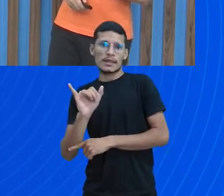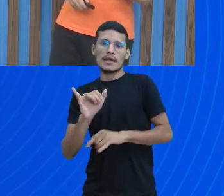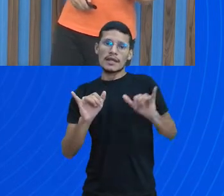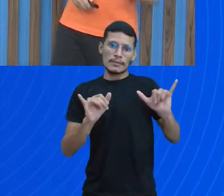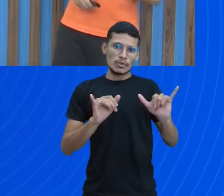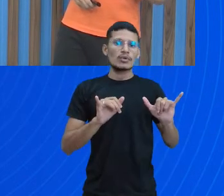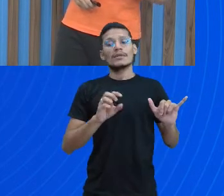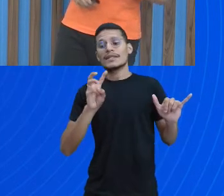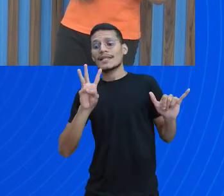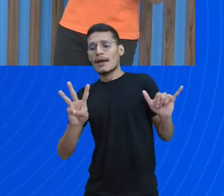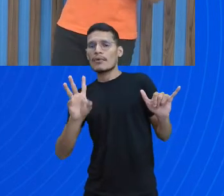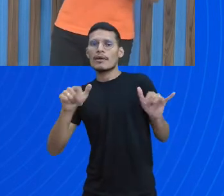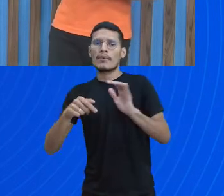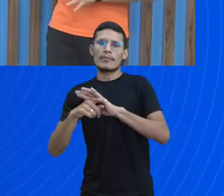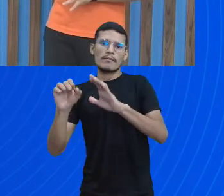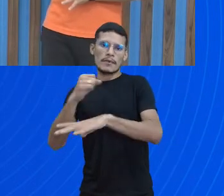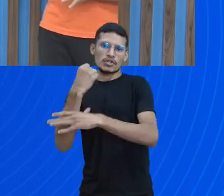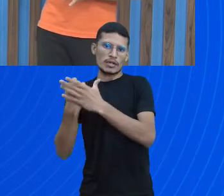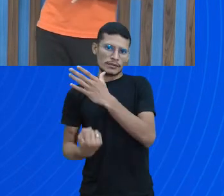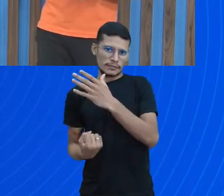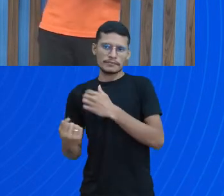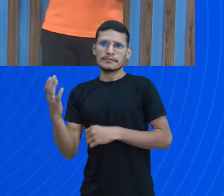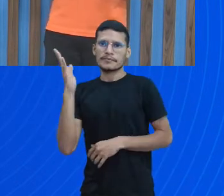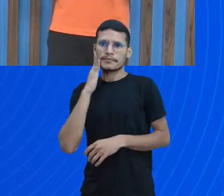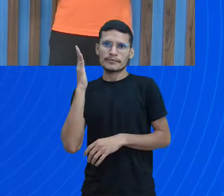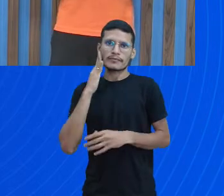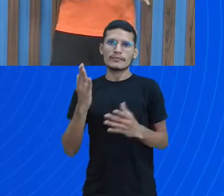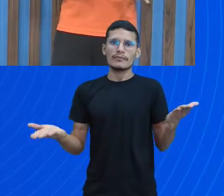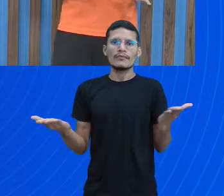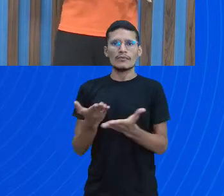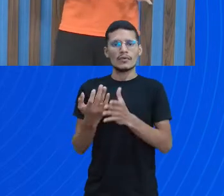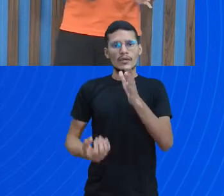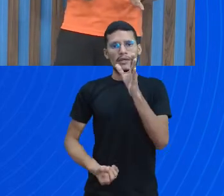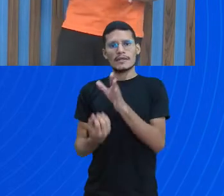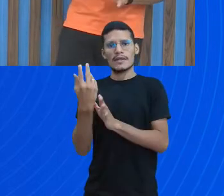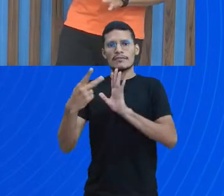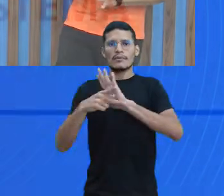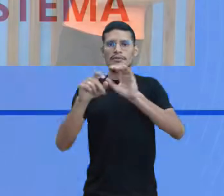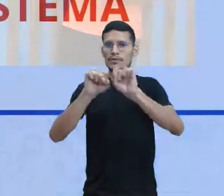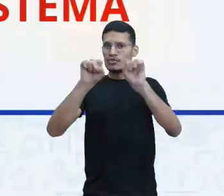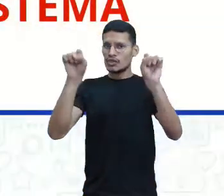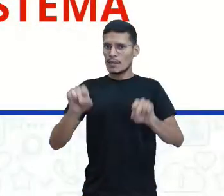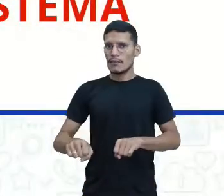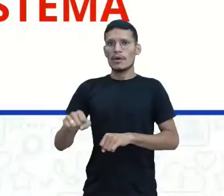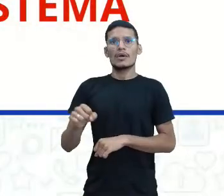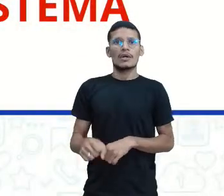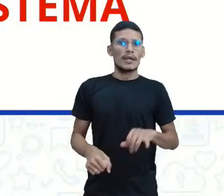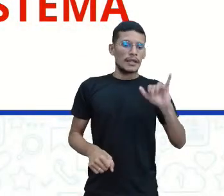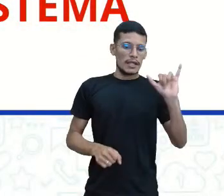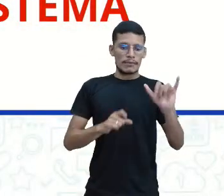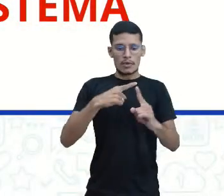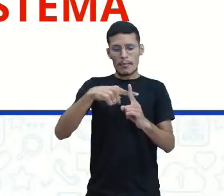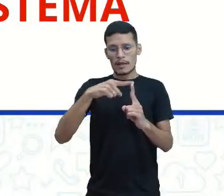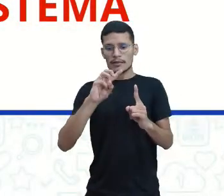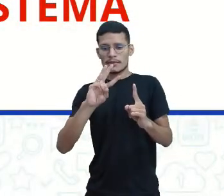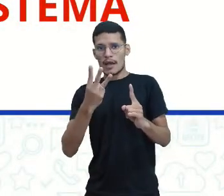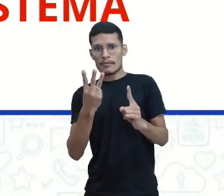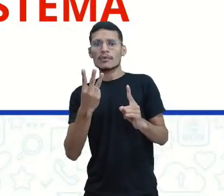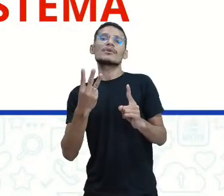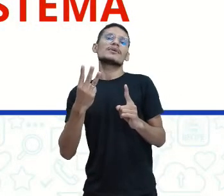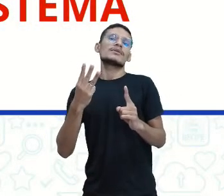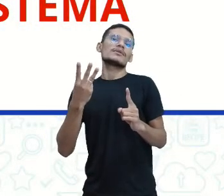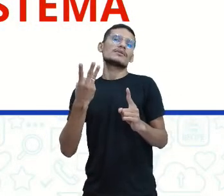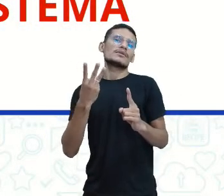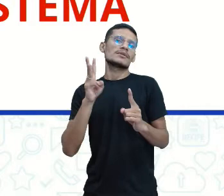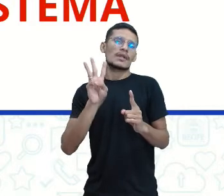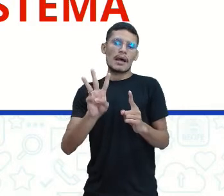basquete. Então, agora eu construí aí um sisteminha, certo? Eu tenho aí, ó, y mais w igual a 30